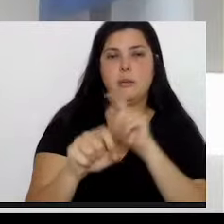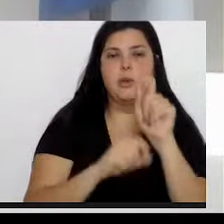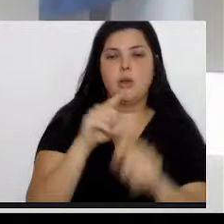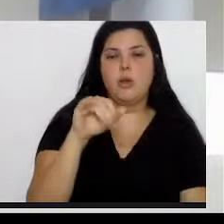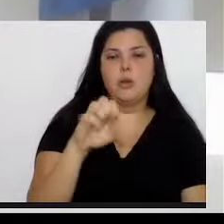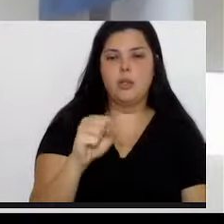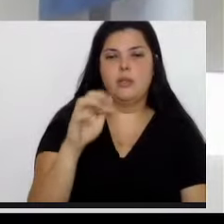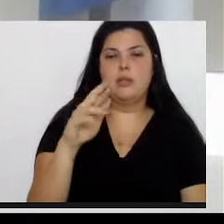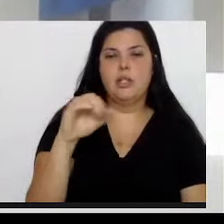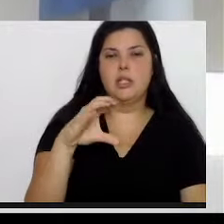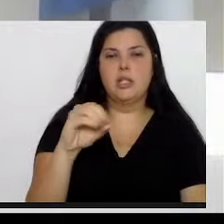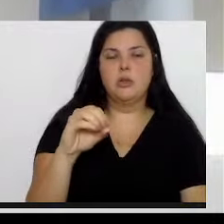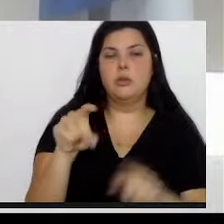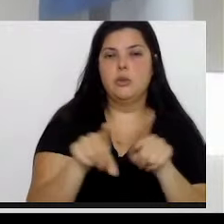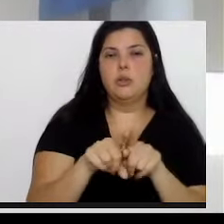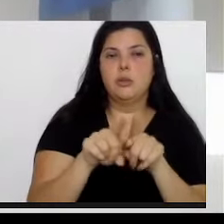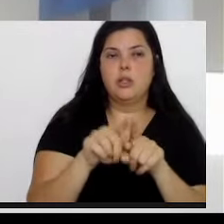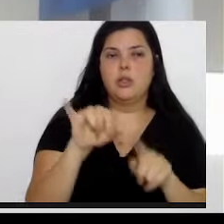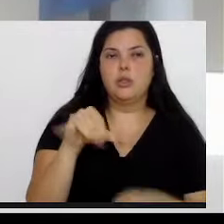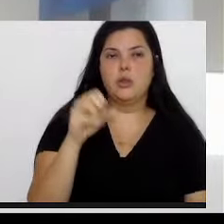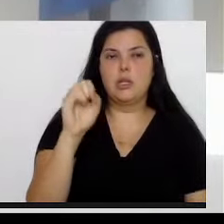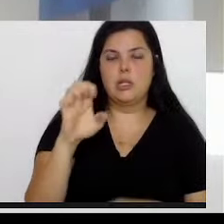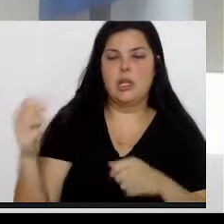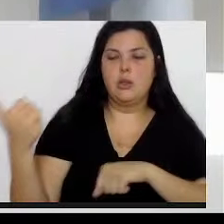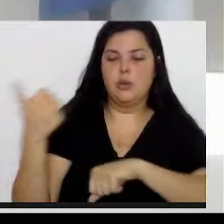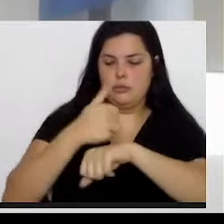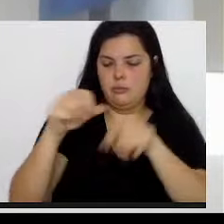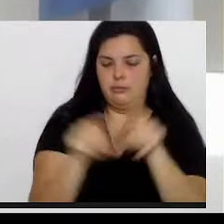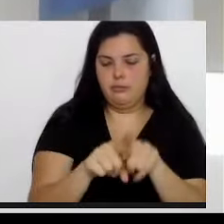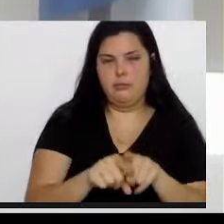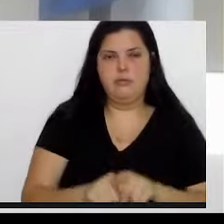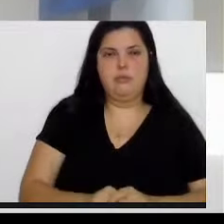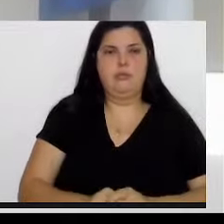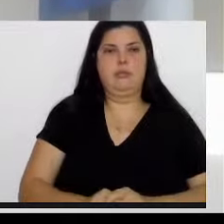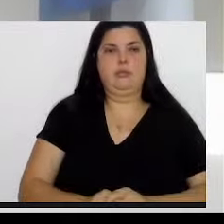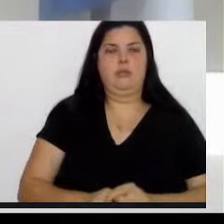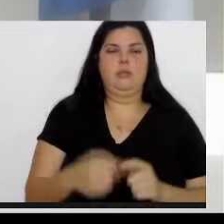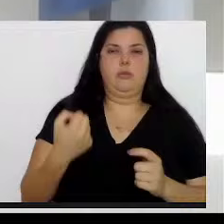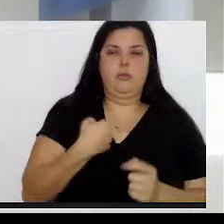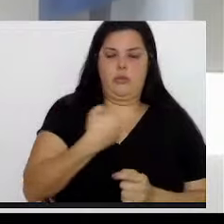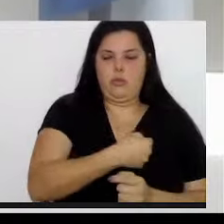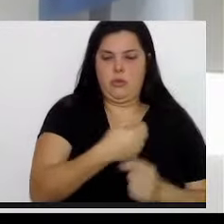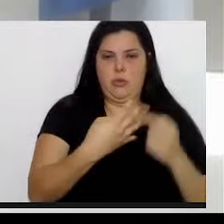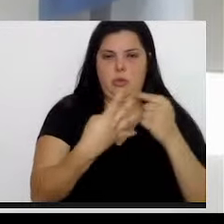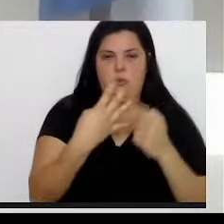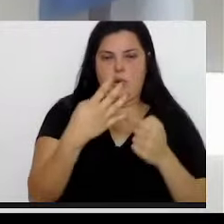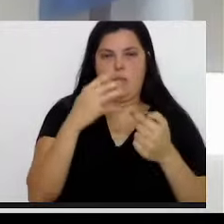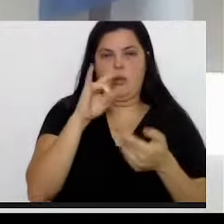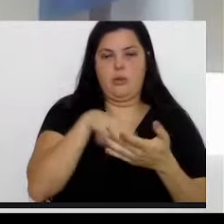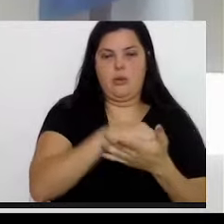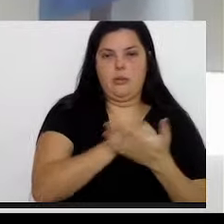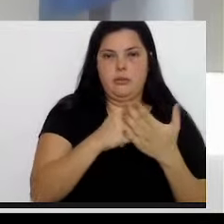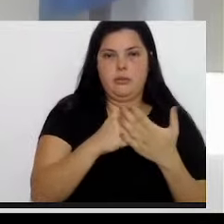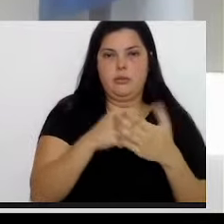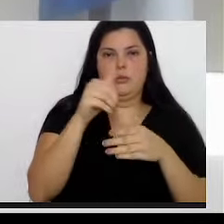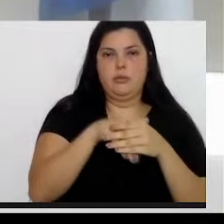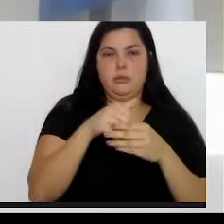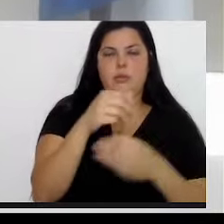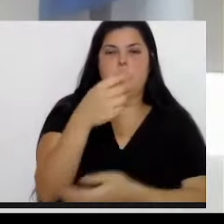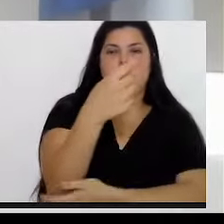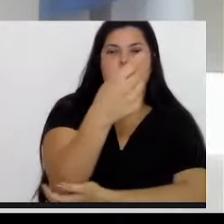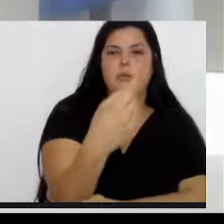Elias e seus respectivos suplentes. Quatro, determinar ao cartório eleitoral da